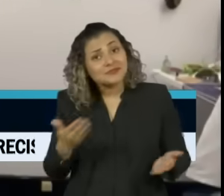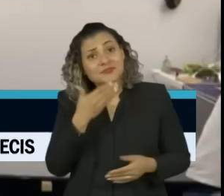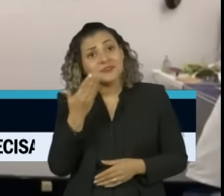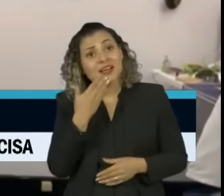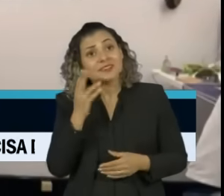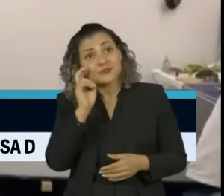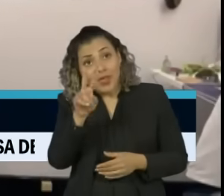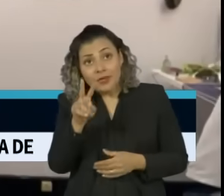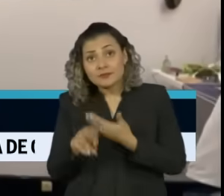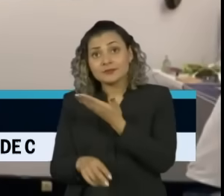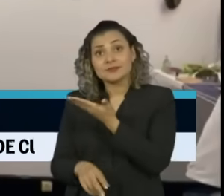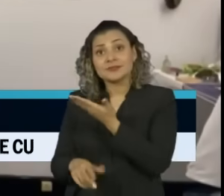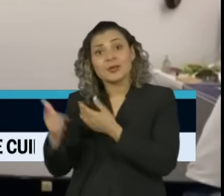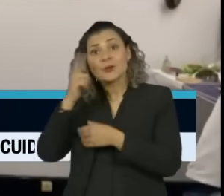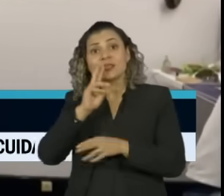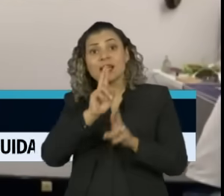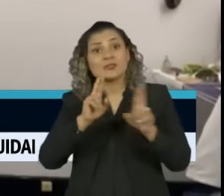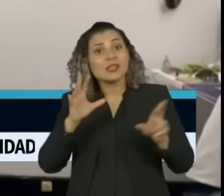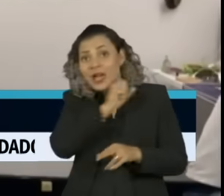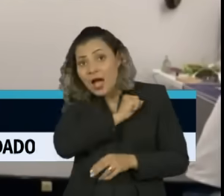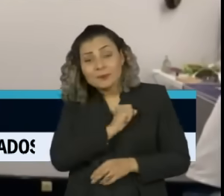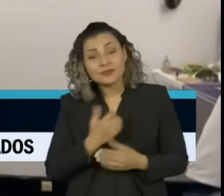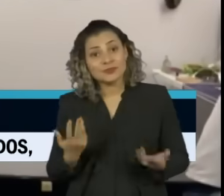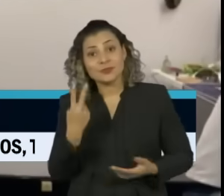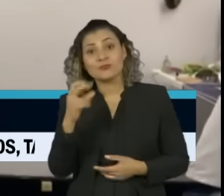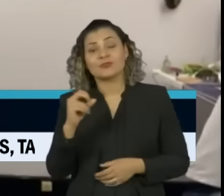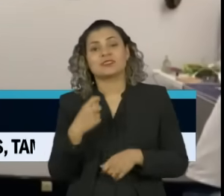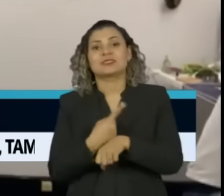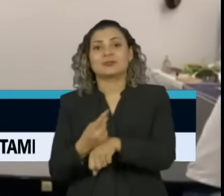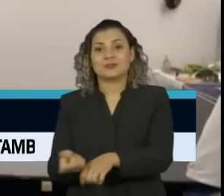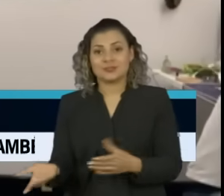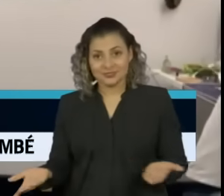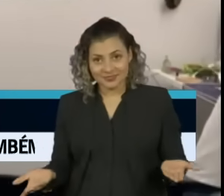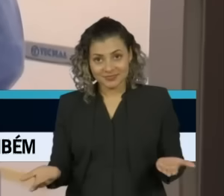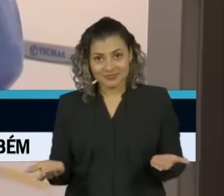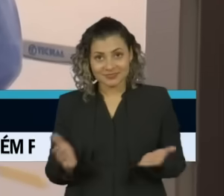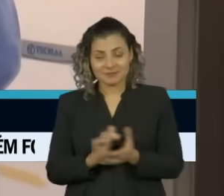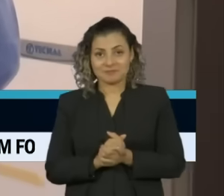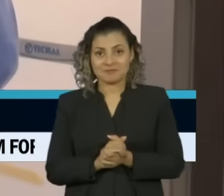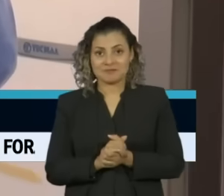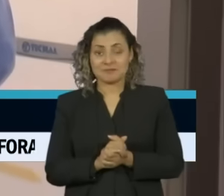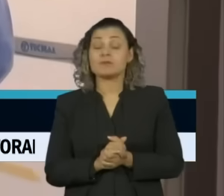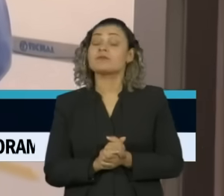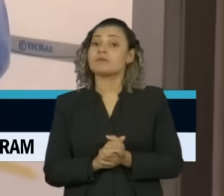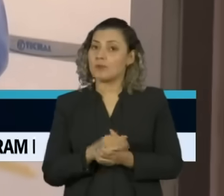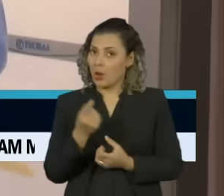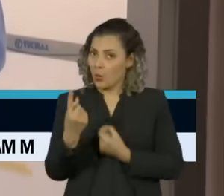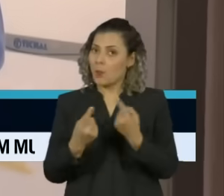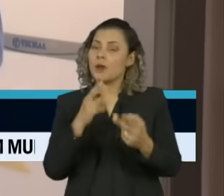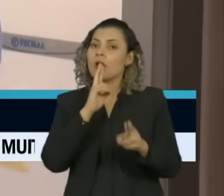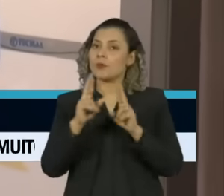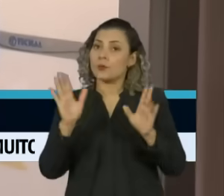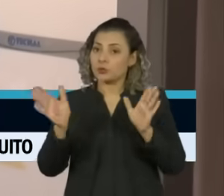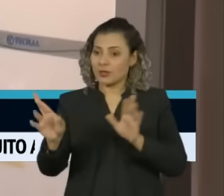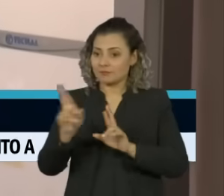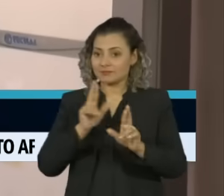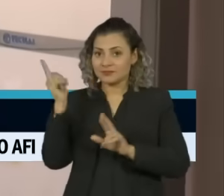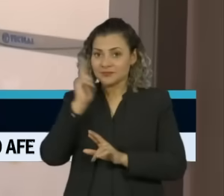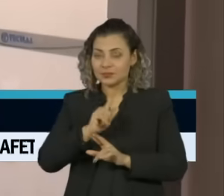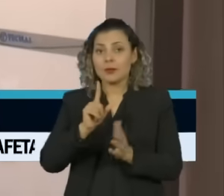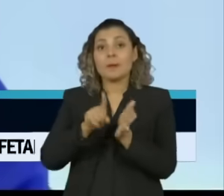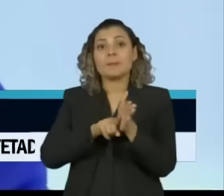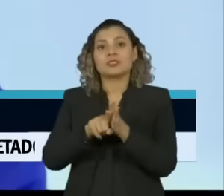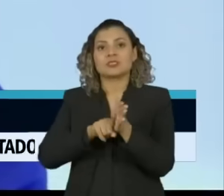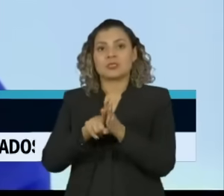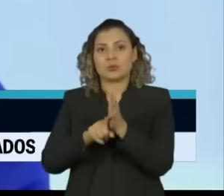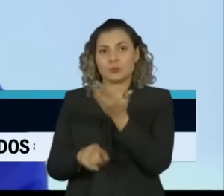facilmente, olhando, você consegue ver se é positivo ou negativo. Algumas respostas já vieram, como escreveu um